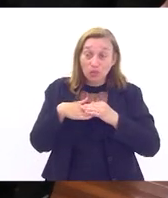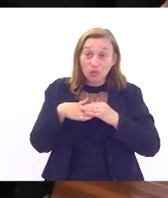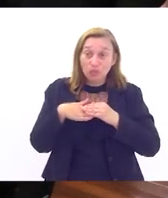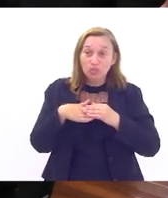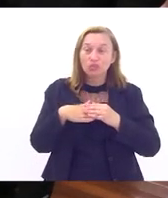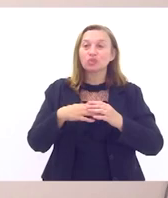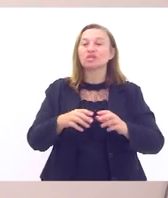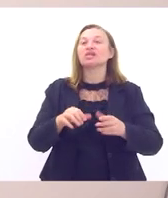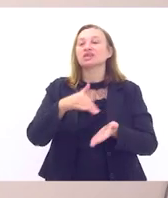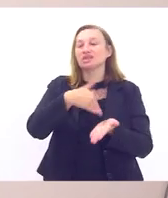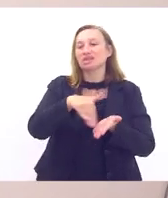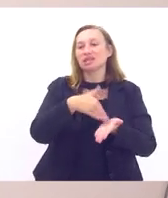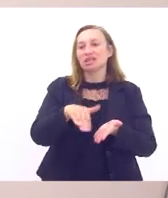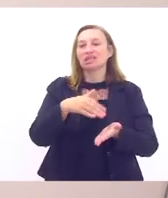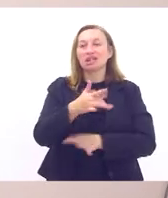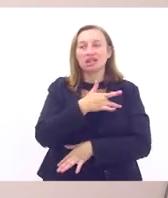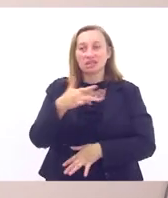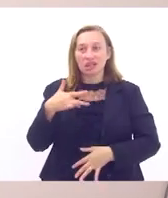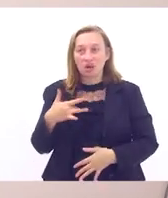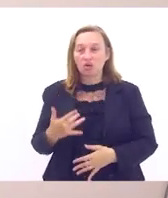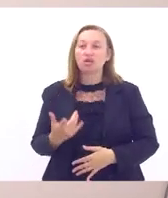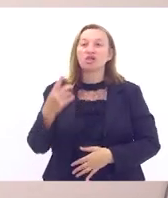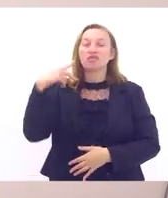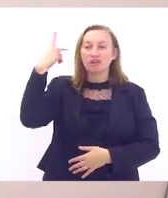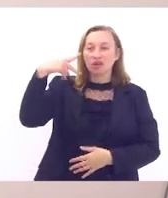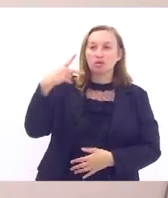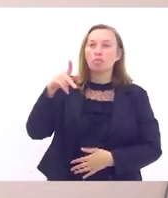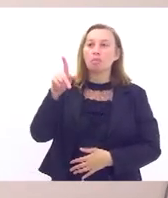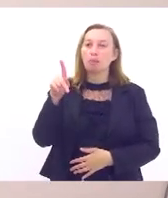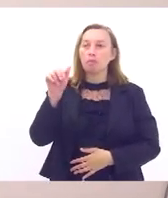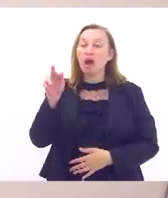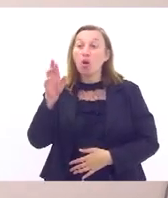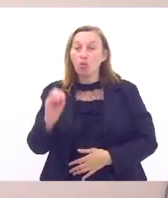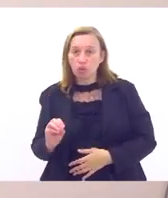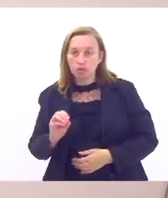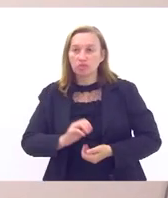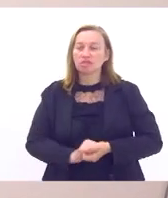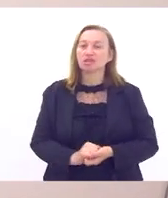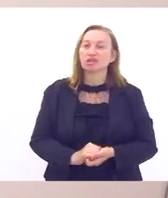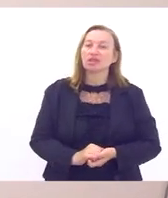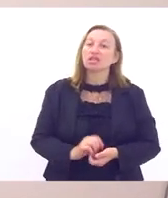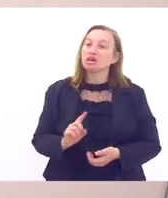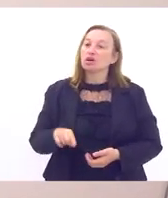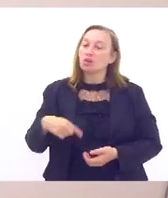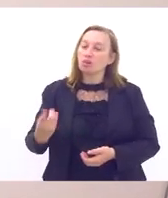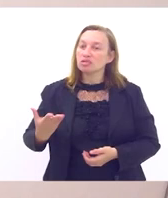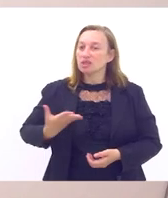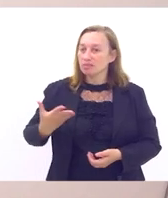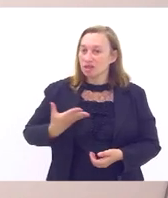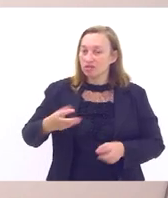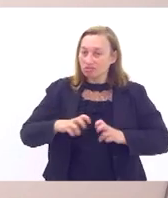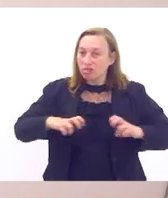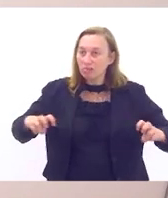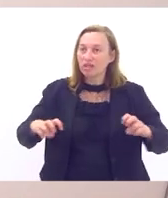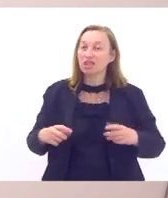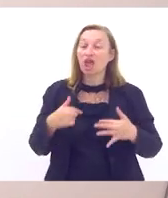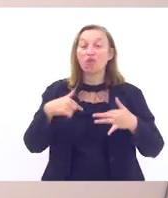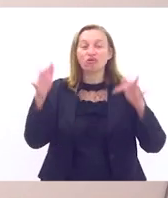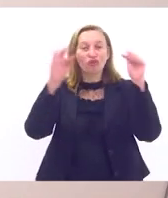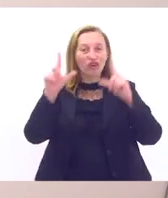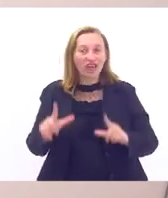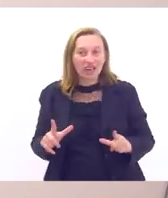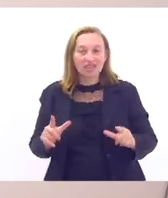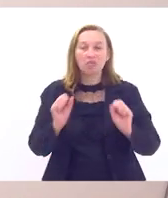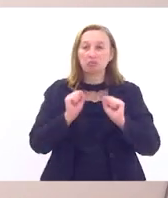da equipe da Secretaria de Saúde, vereador Paulo Pinheiro, demais colegas da mesa, Eu estou muito feliz de estar